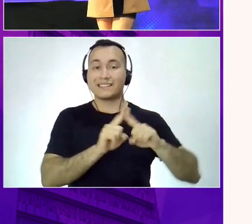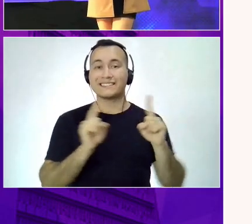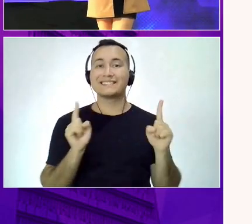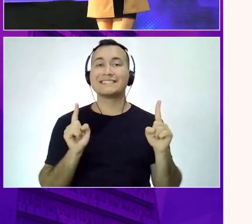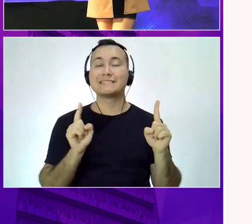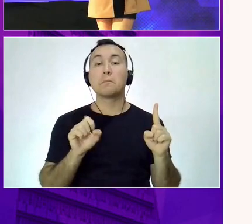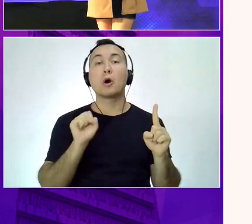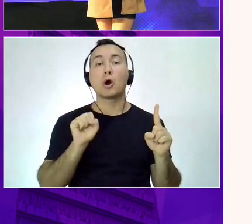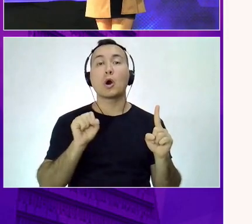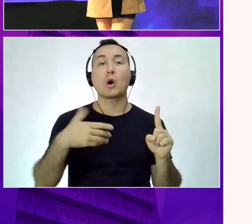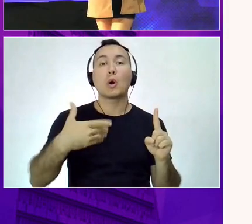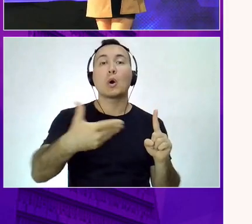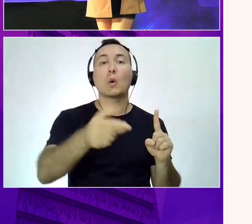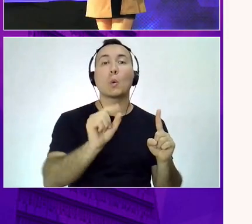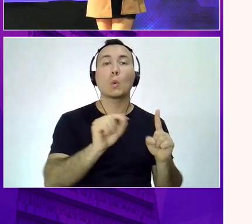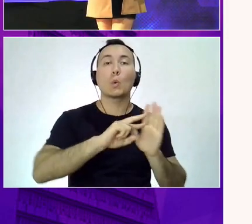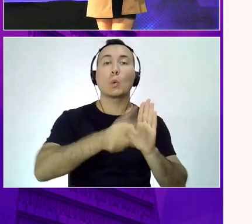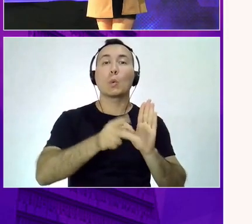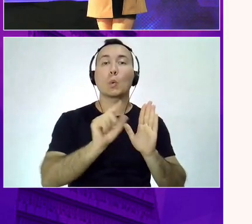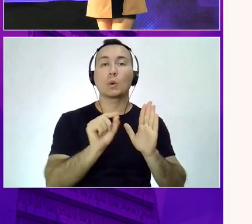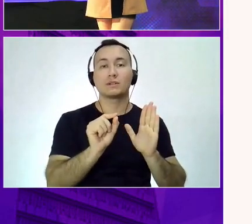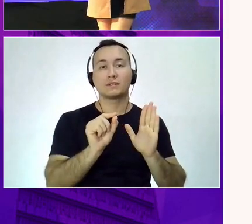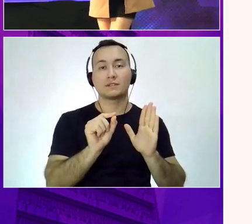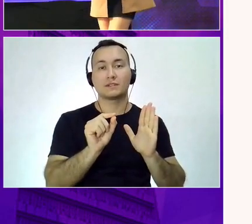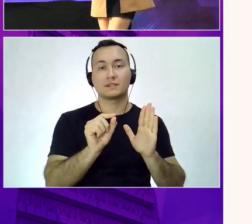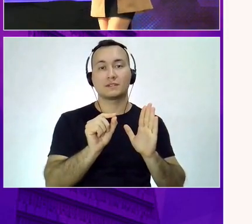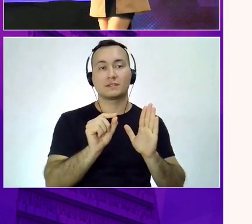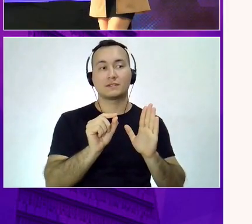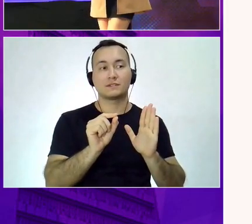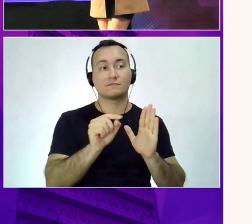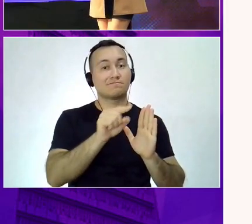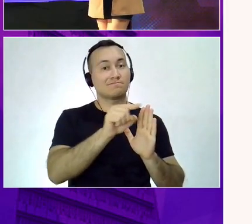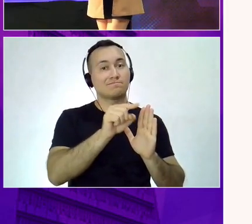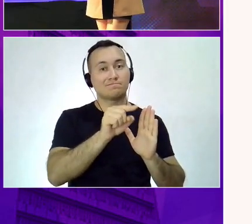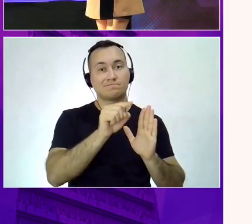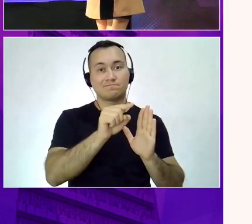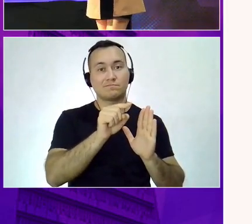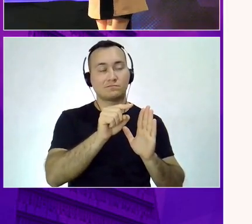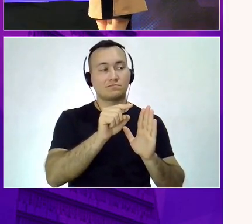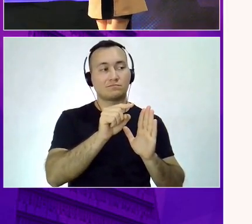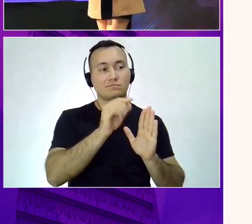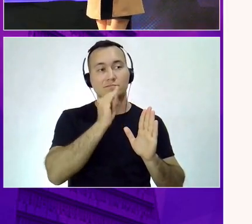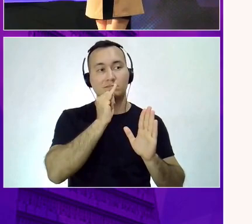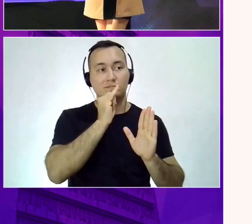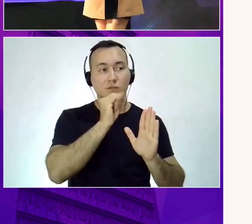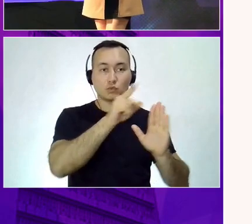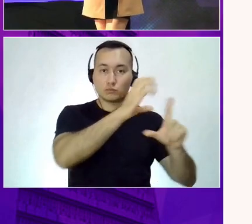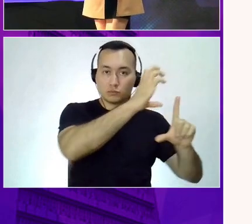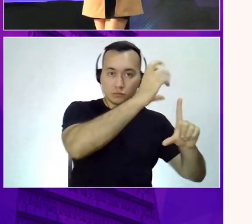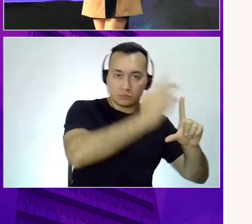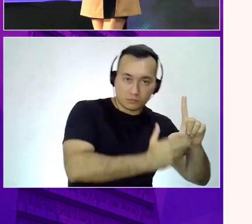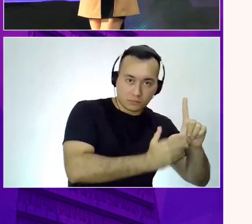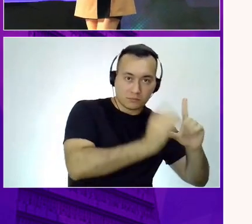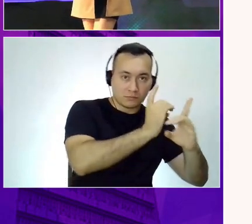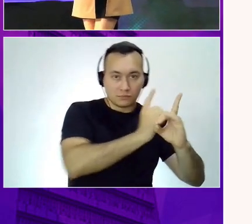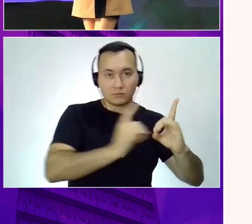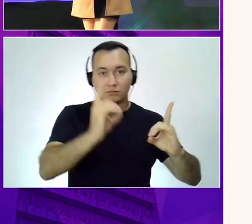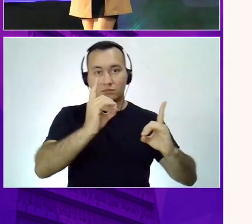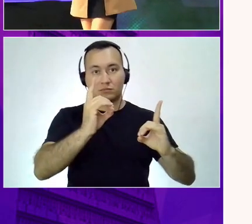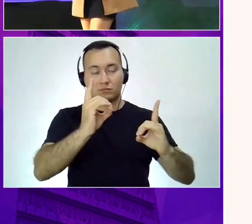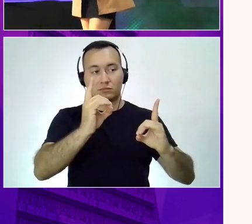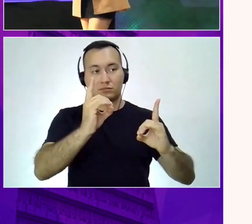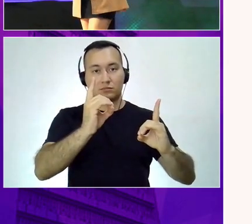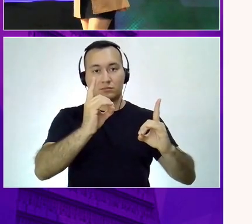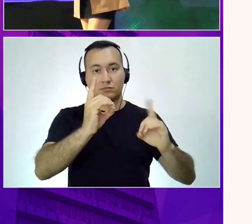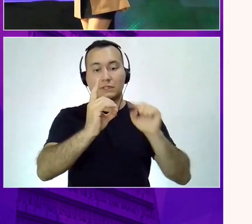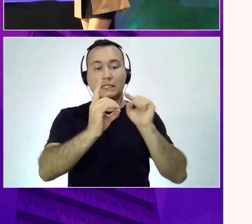código pode valer a pena? Às vezes a gente fala, não, eu não quero duplicar o código, mas duplicar o código pode ser uma solução melhor do que você